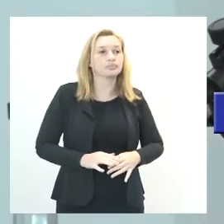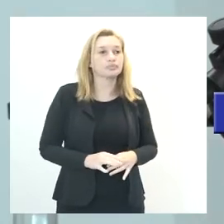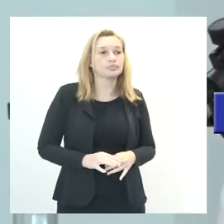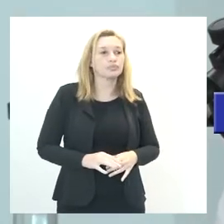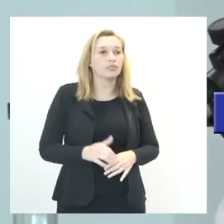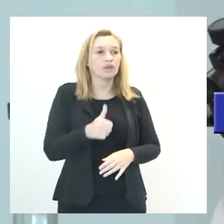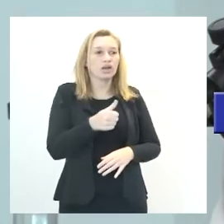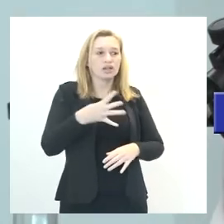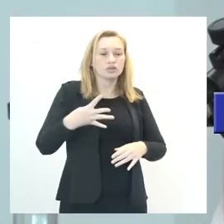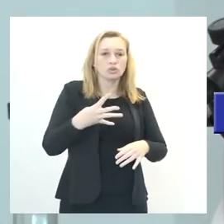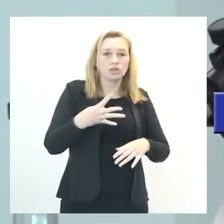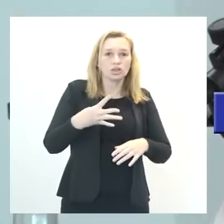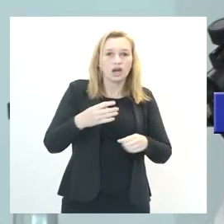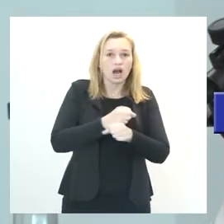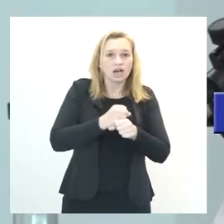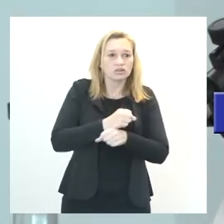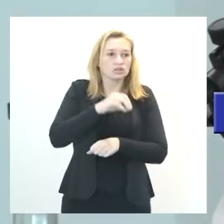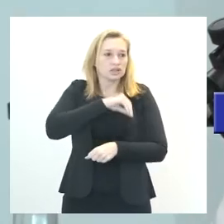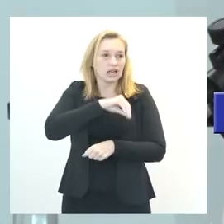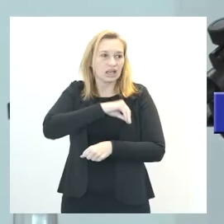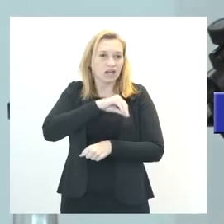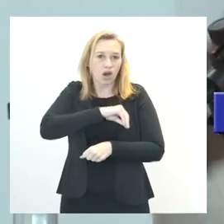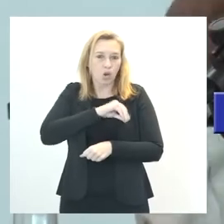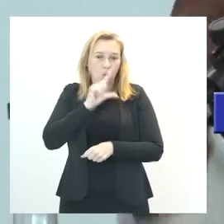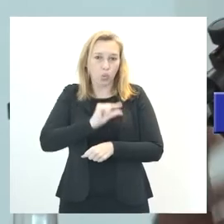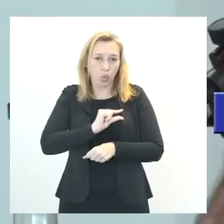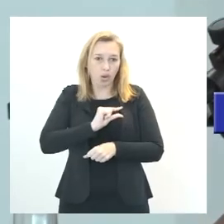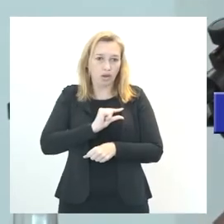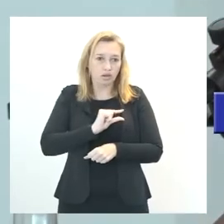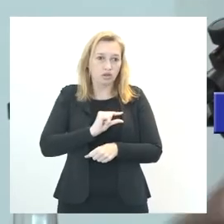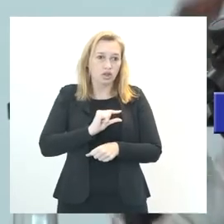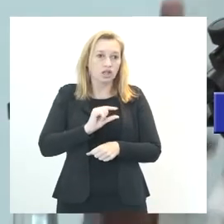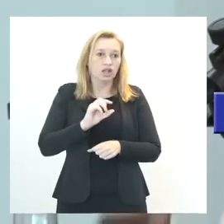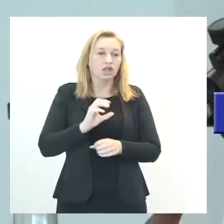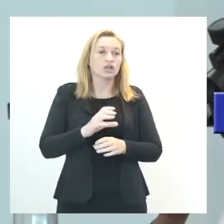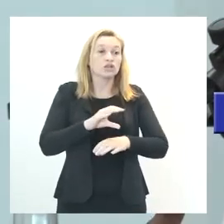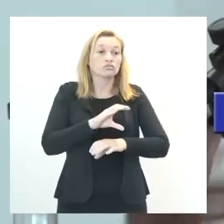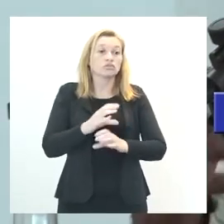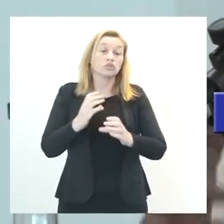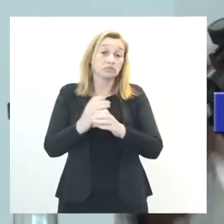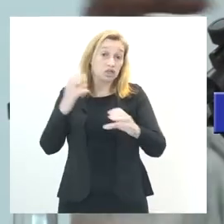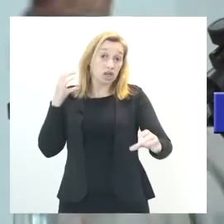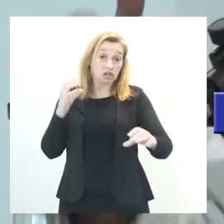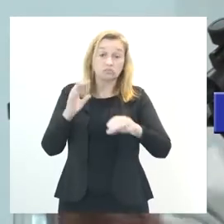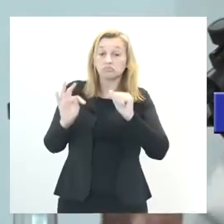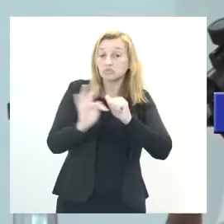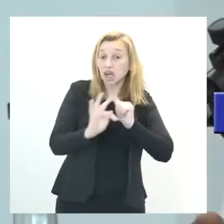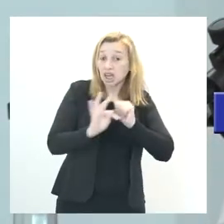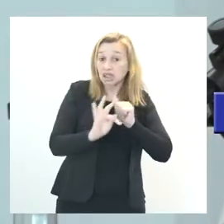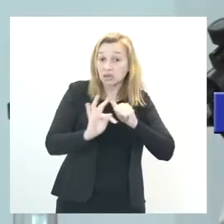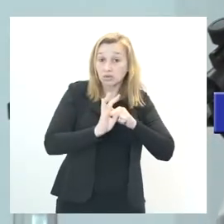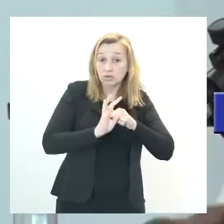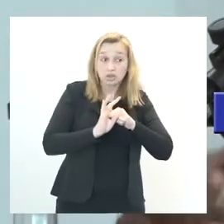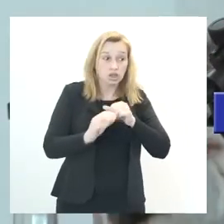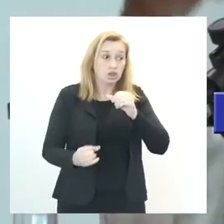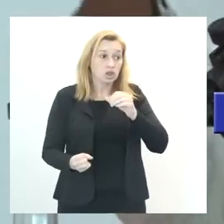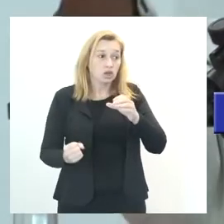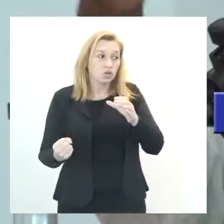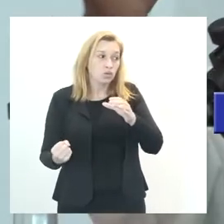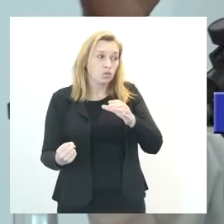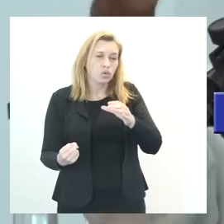14 anos sem registrar e ao certo os engenheiros os técnicos que constituem seu patrimônio